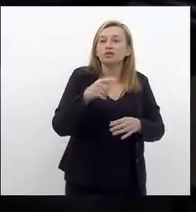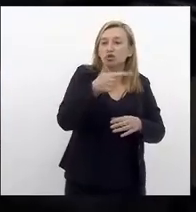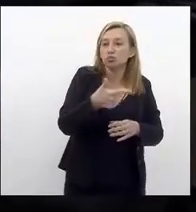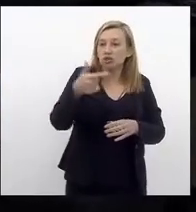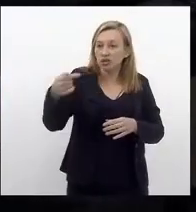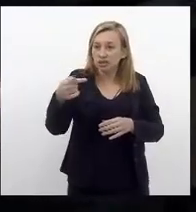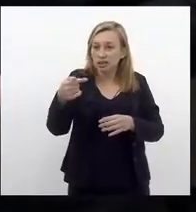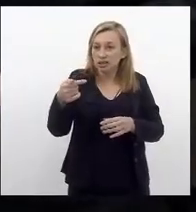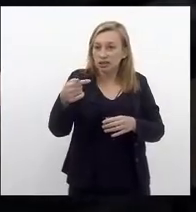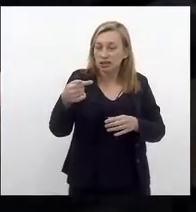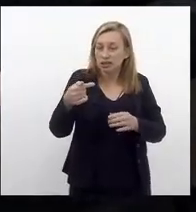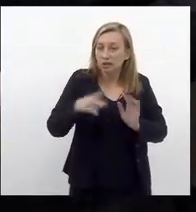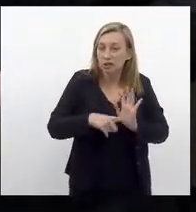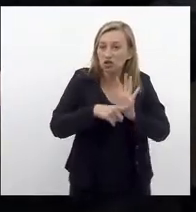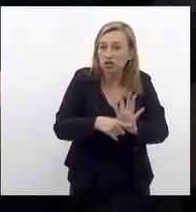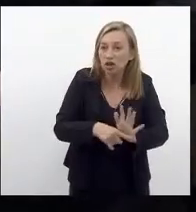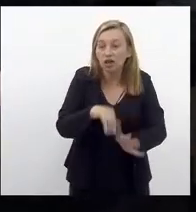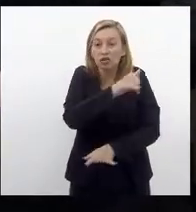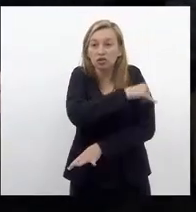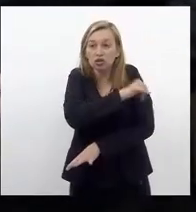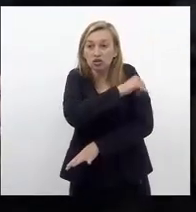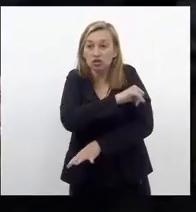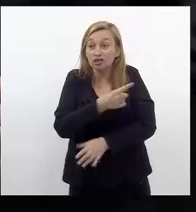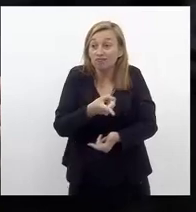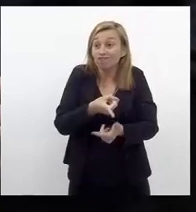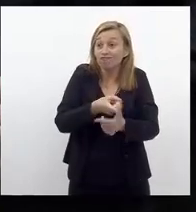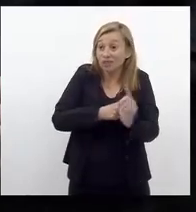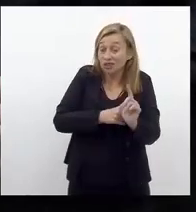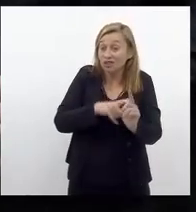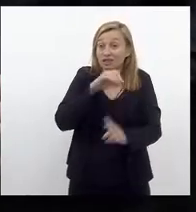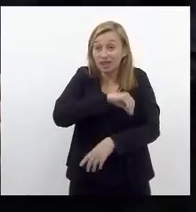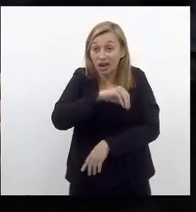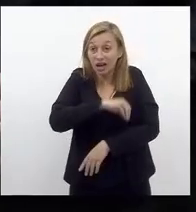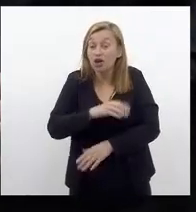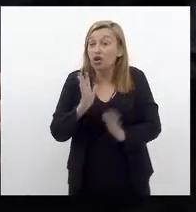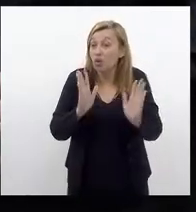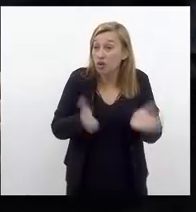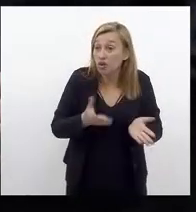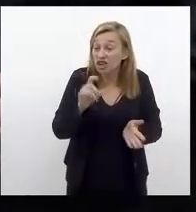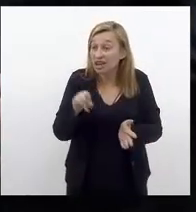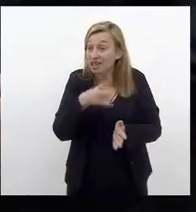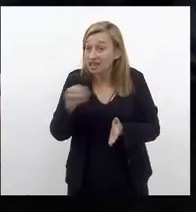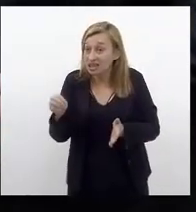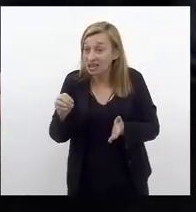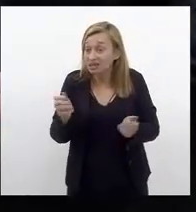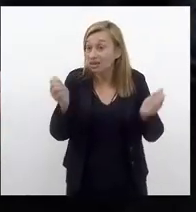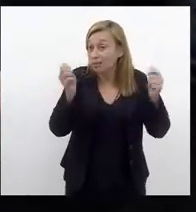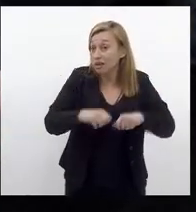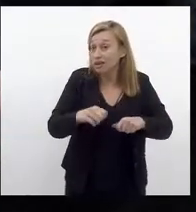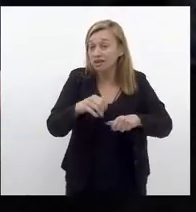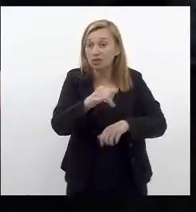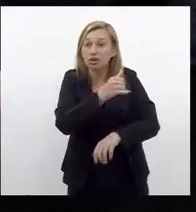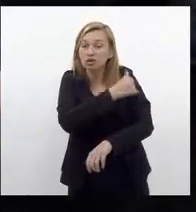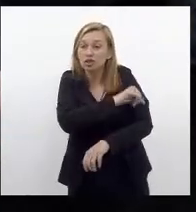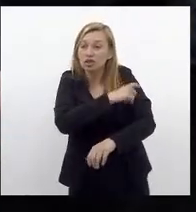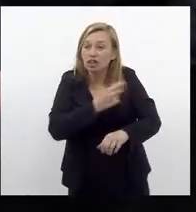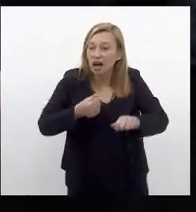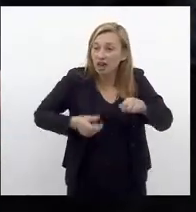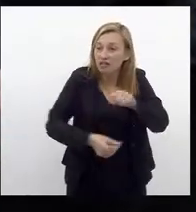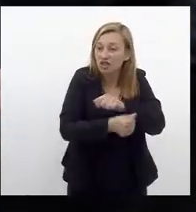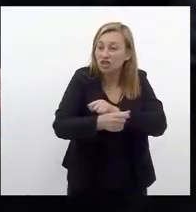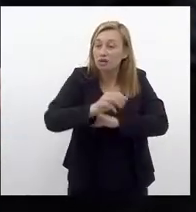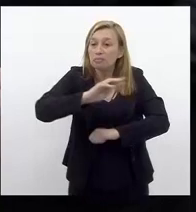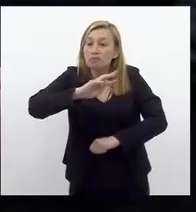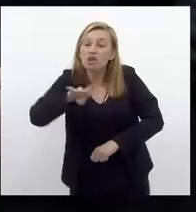aderimos para socorrer o Rio de Janeiro que devia salários hoje essa adesão capacitor Rio de Janeiro a investir bilhões